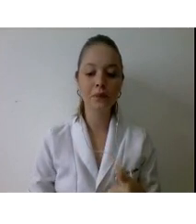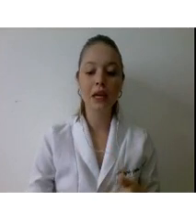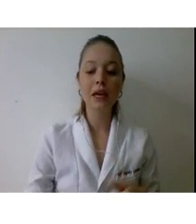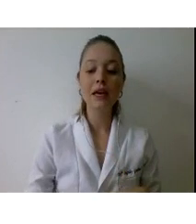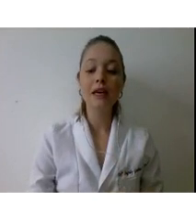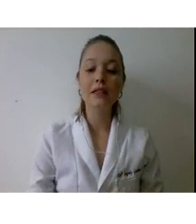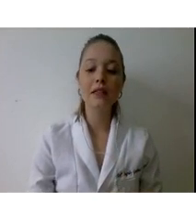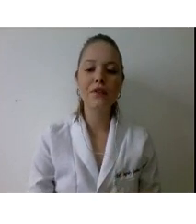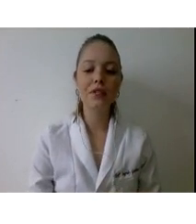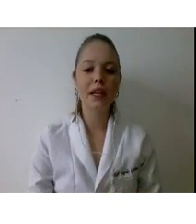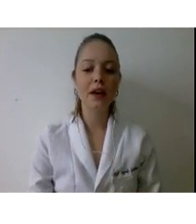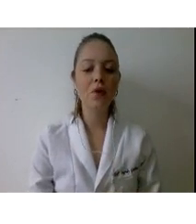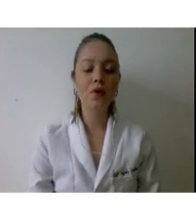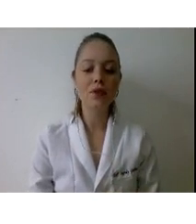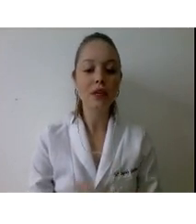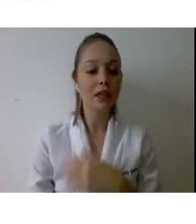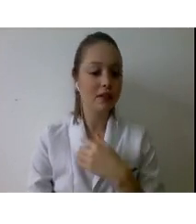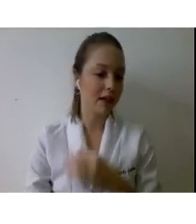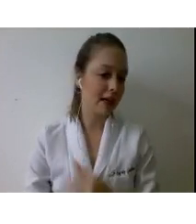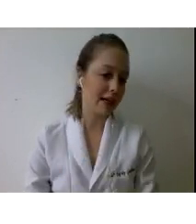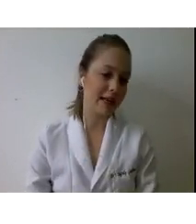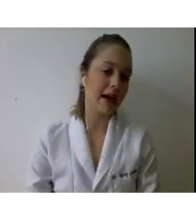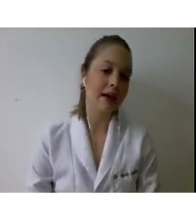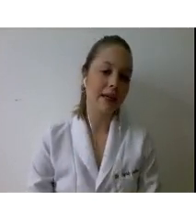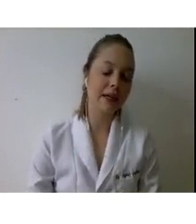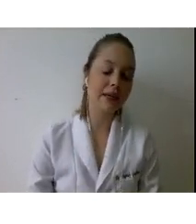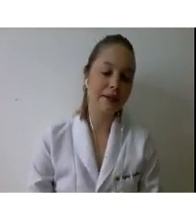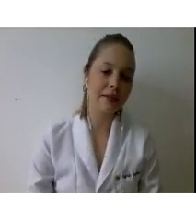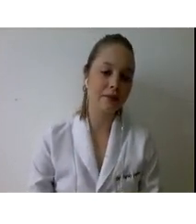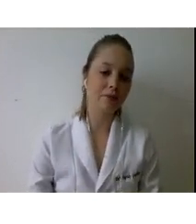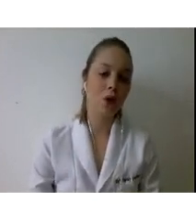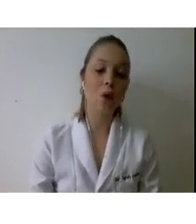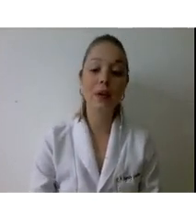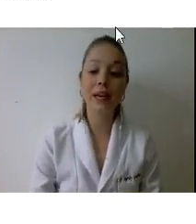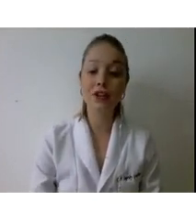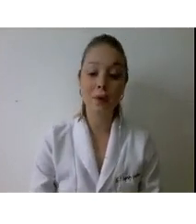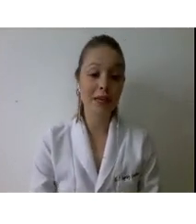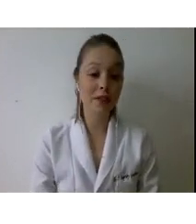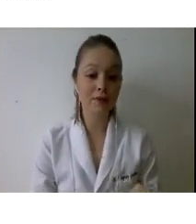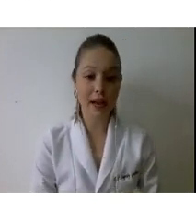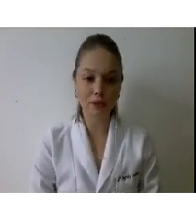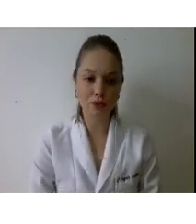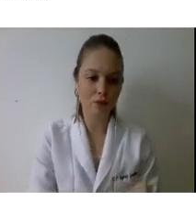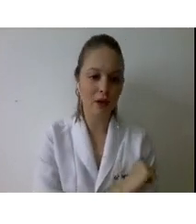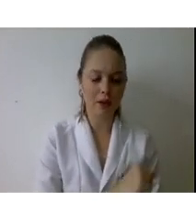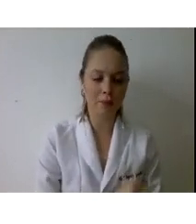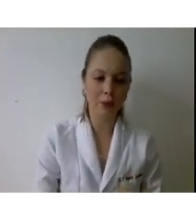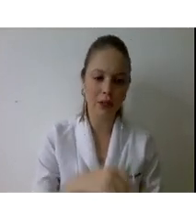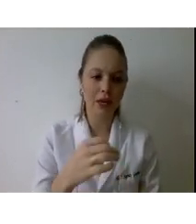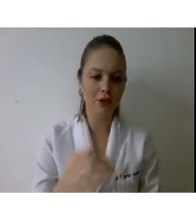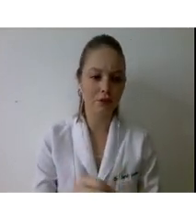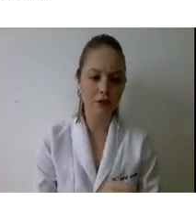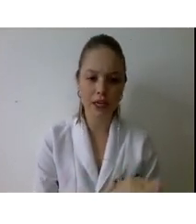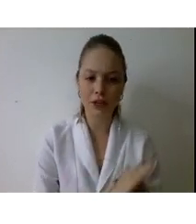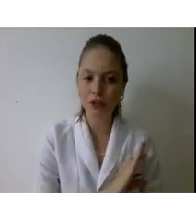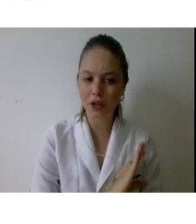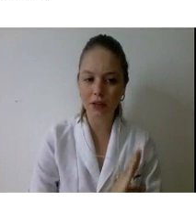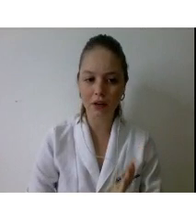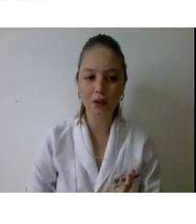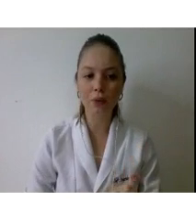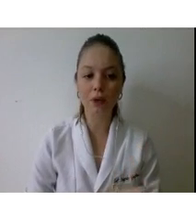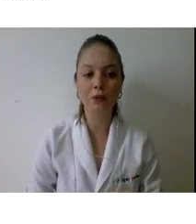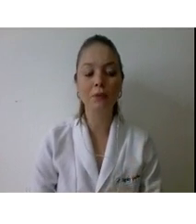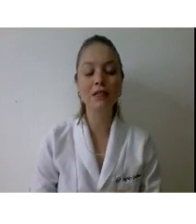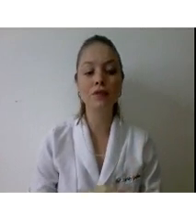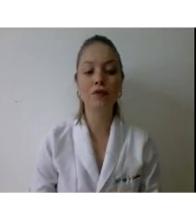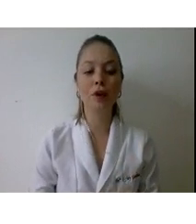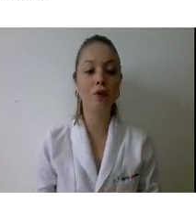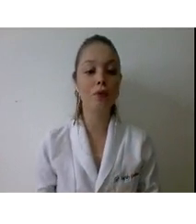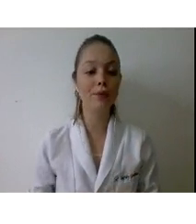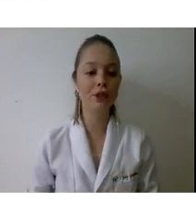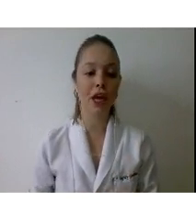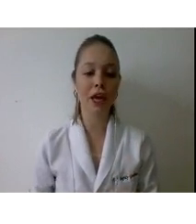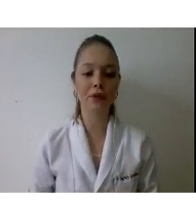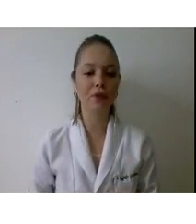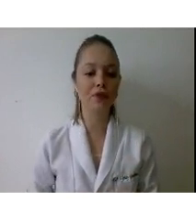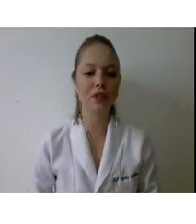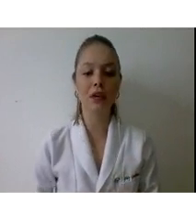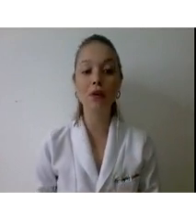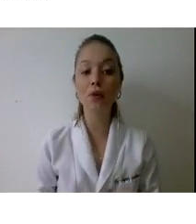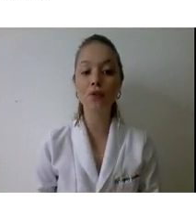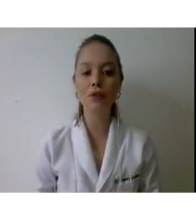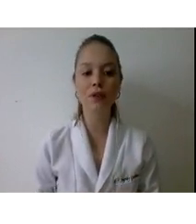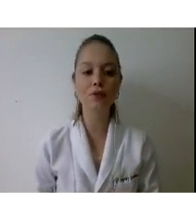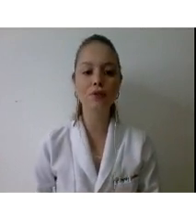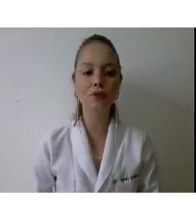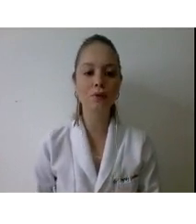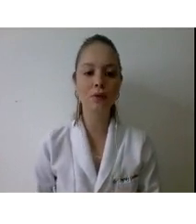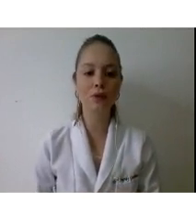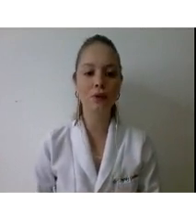beleza? Se você não conseguir desengasgar a criança, com leite é mais fácil, com a tapotagem o leite é tranquilo. Mas se for um objeto e